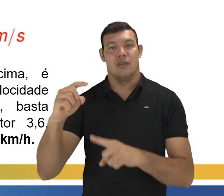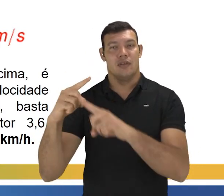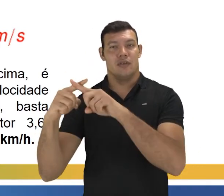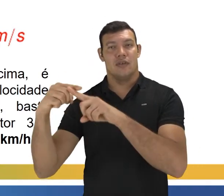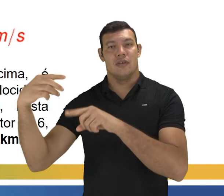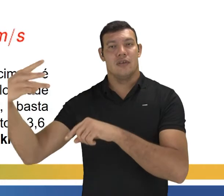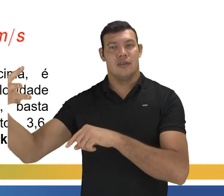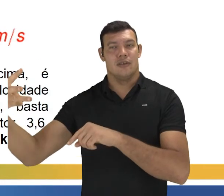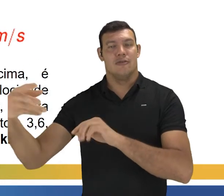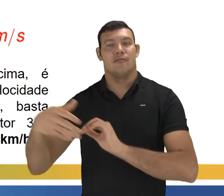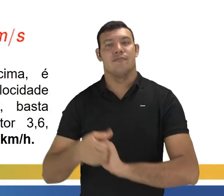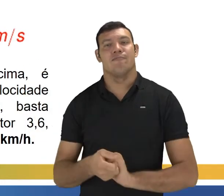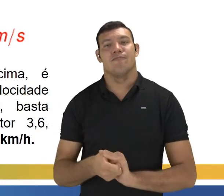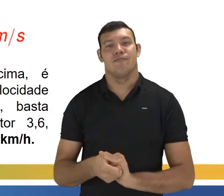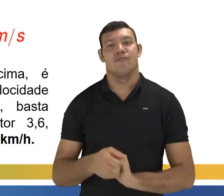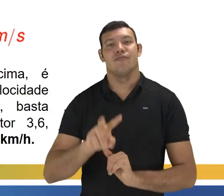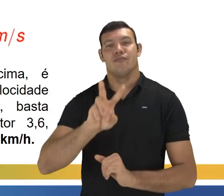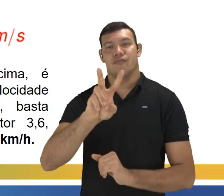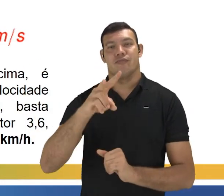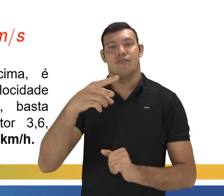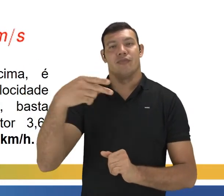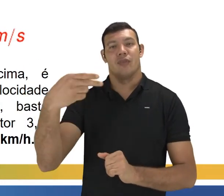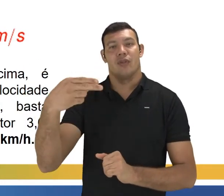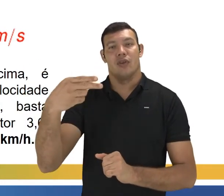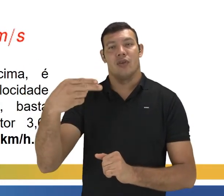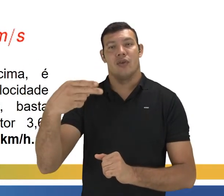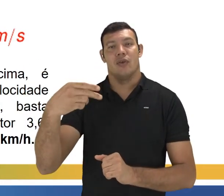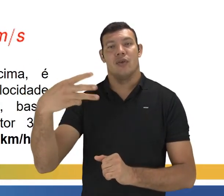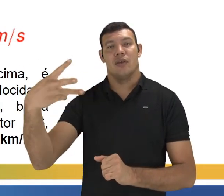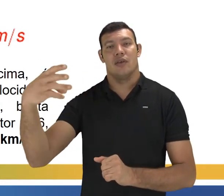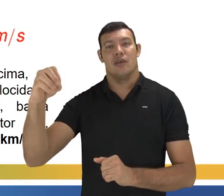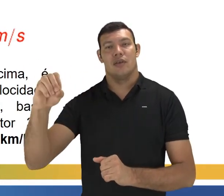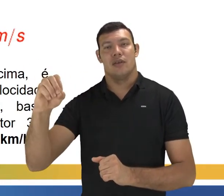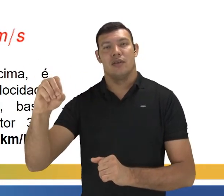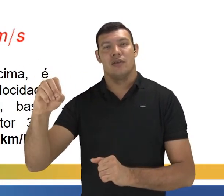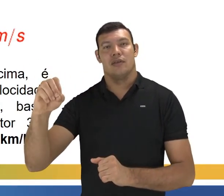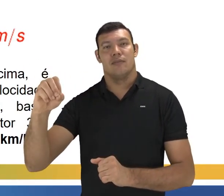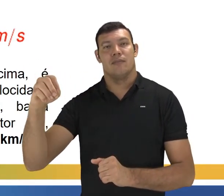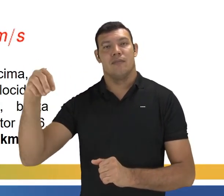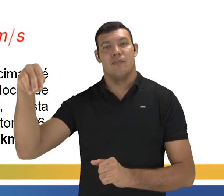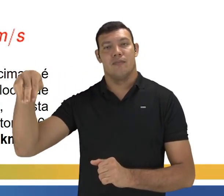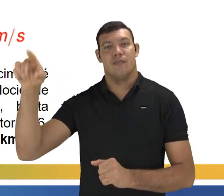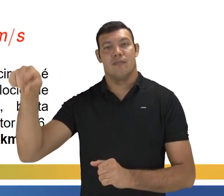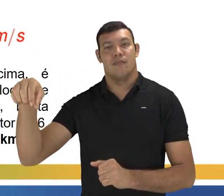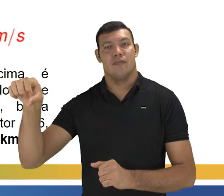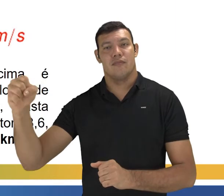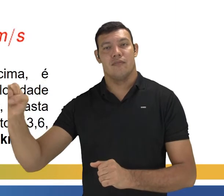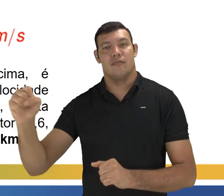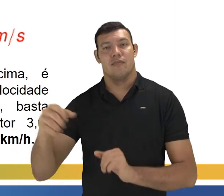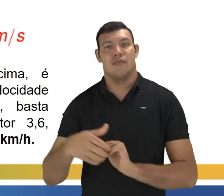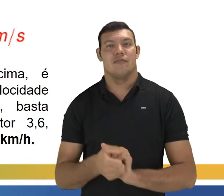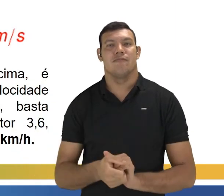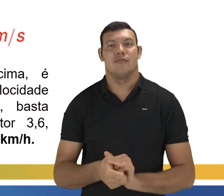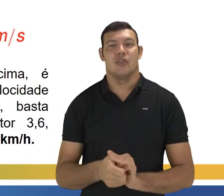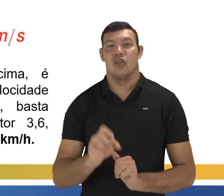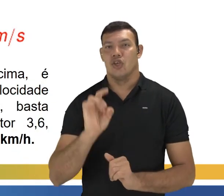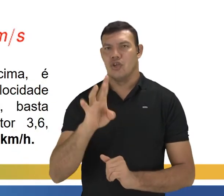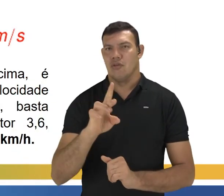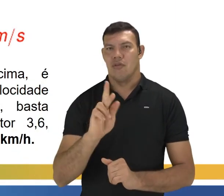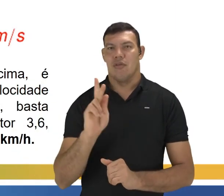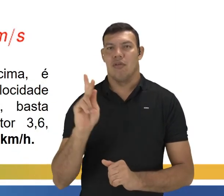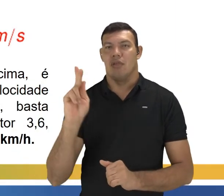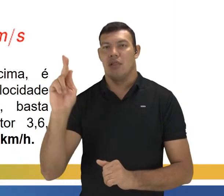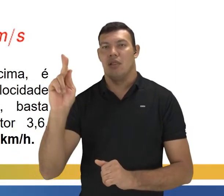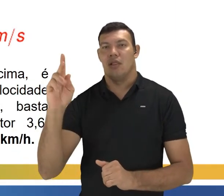que é três então a velocidade vai ser igual a 10 vezes três então eu tenho uma velocidade de 30 metros por segundo só que